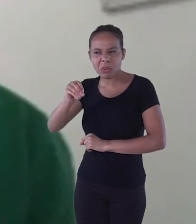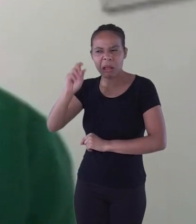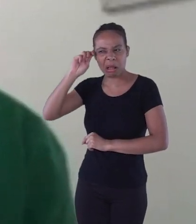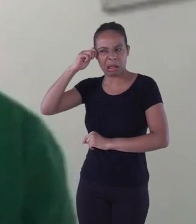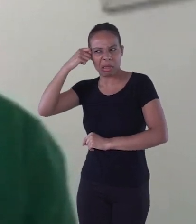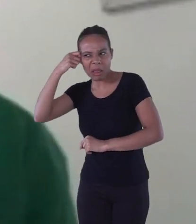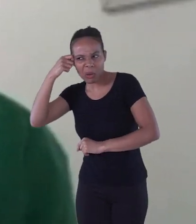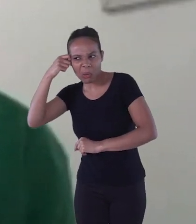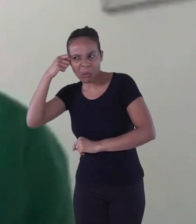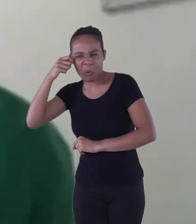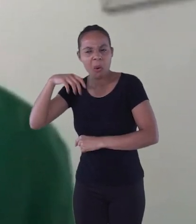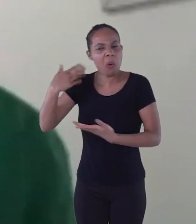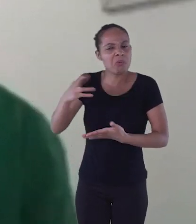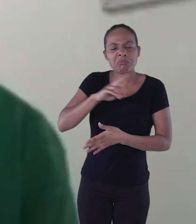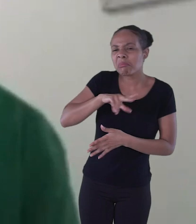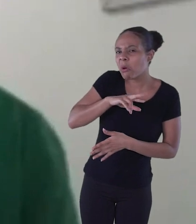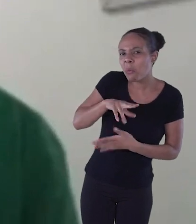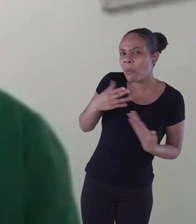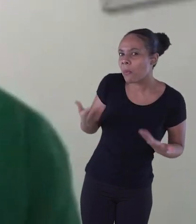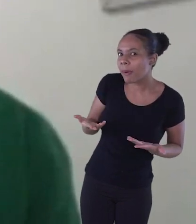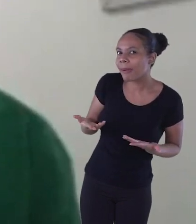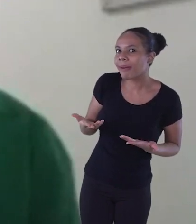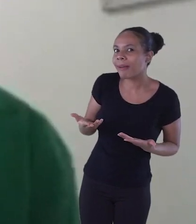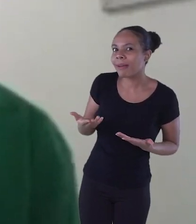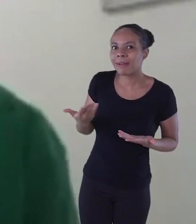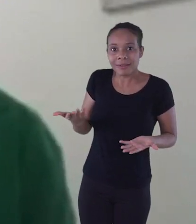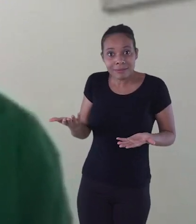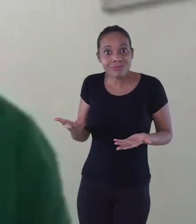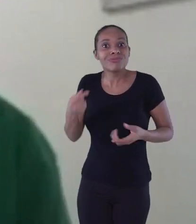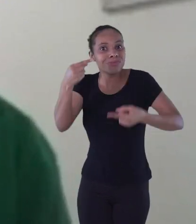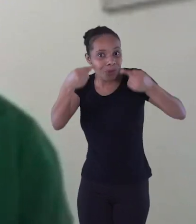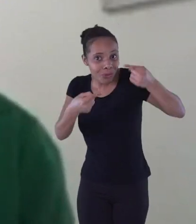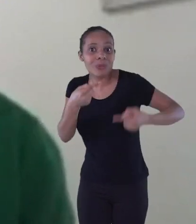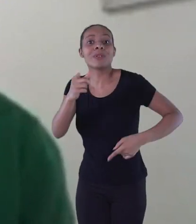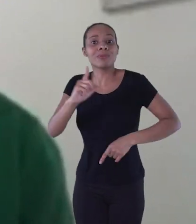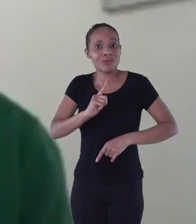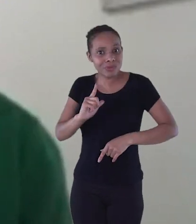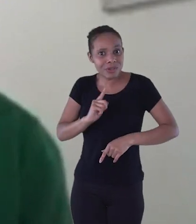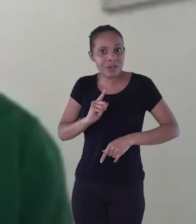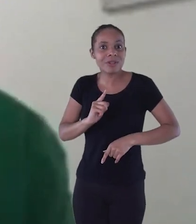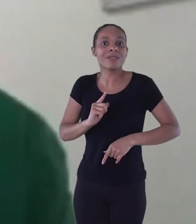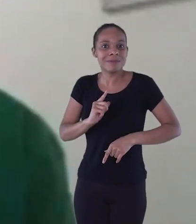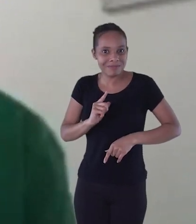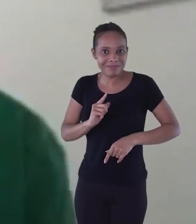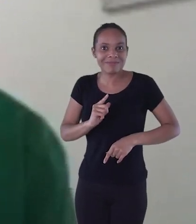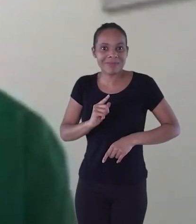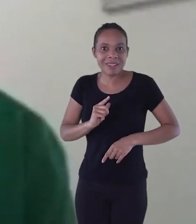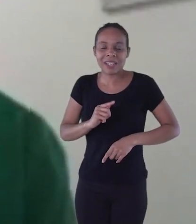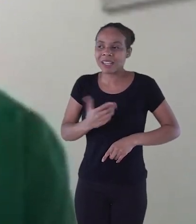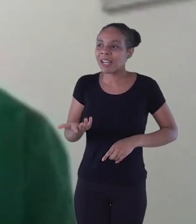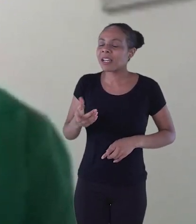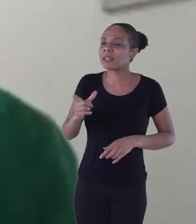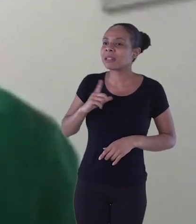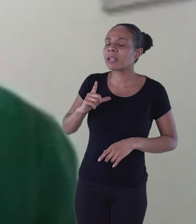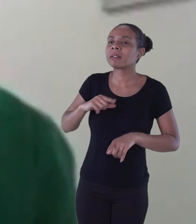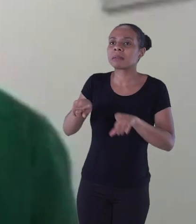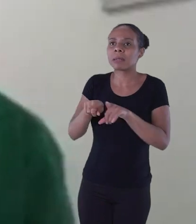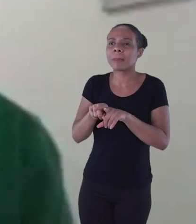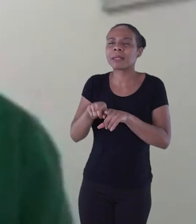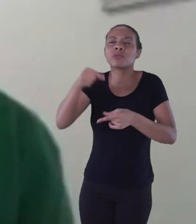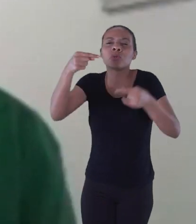Assis tinha uma dimensão de temas da raça. Hoje não tem mais esse debate, com livros importantíssimos, inclusive do Eduardo